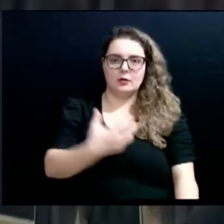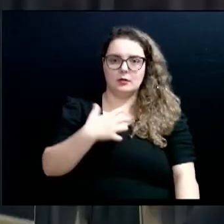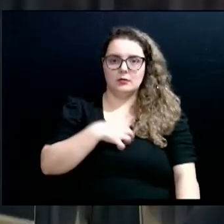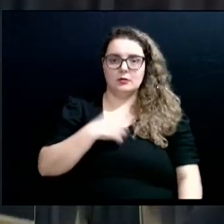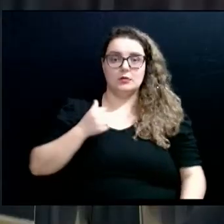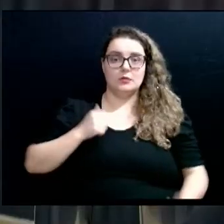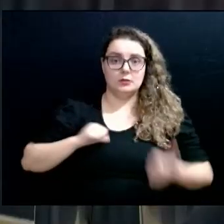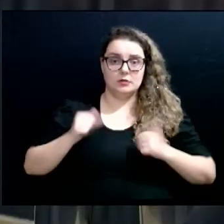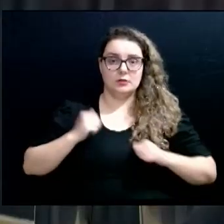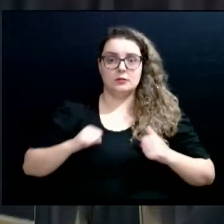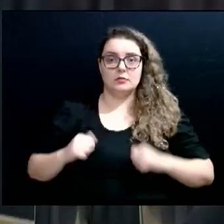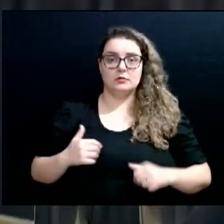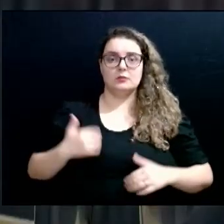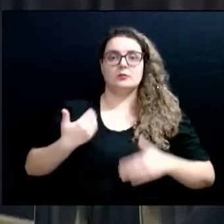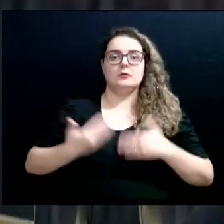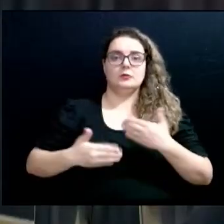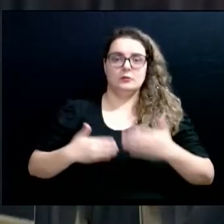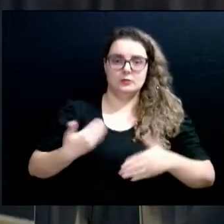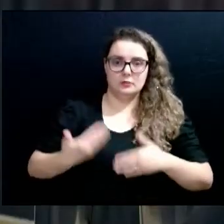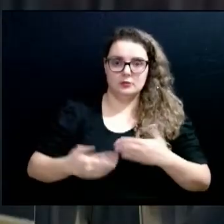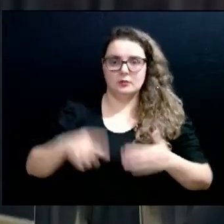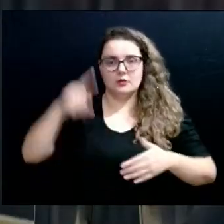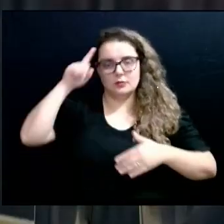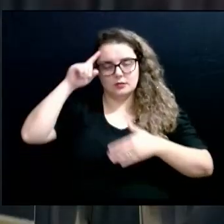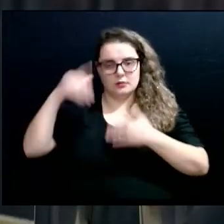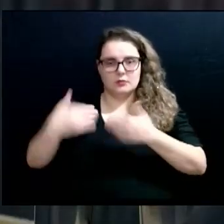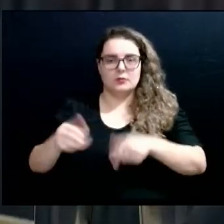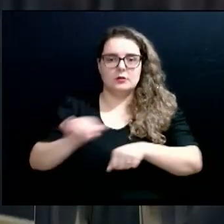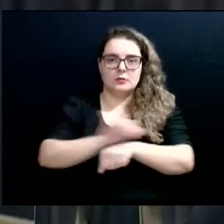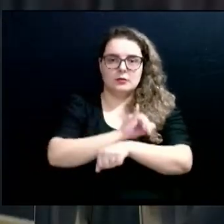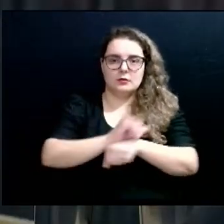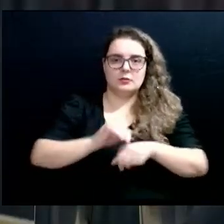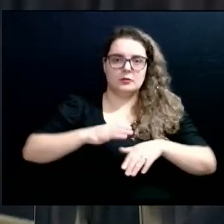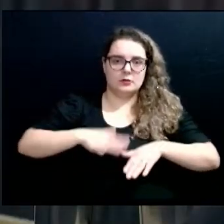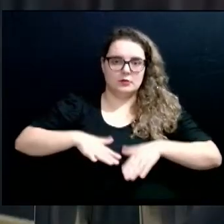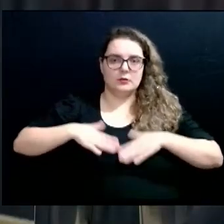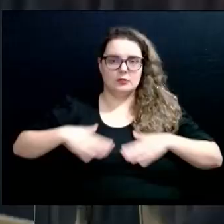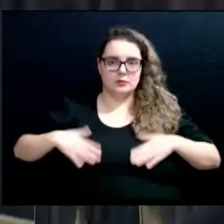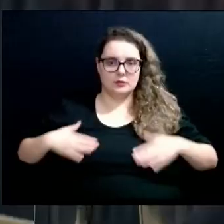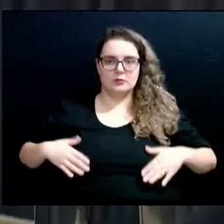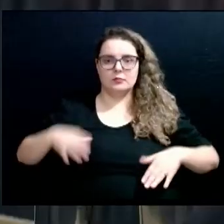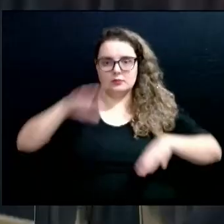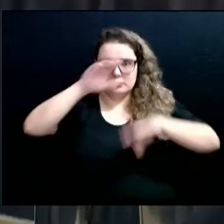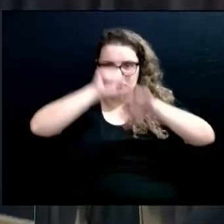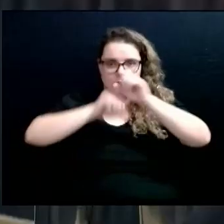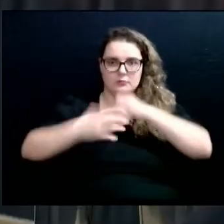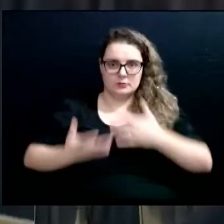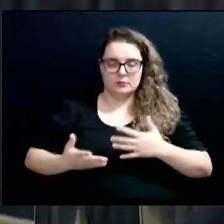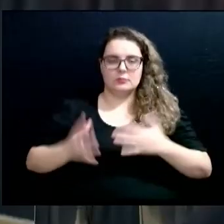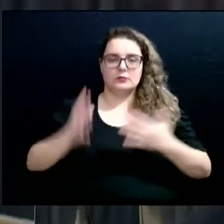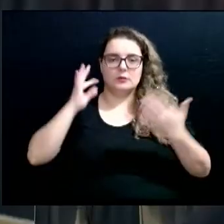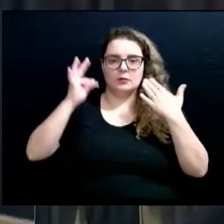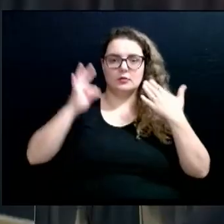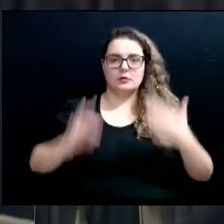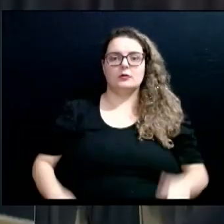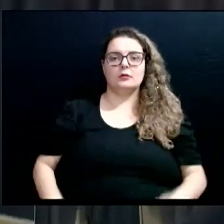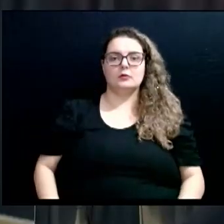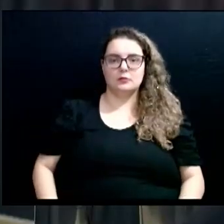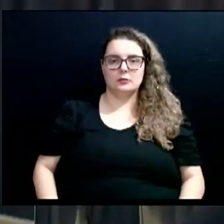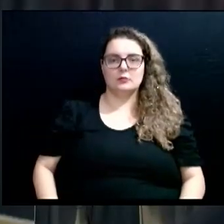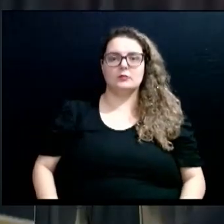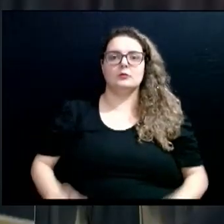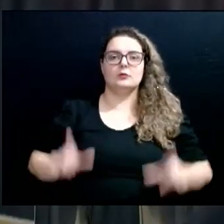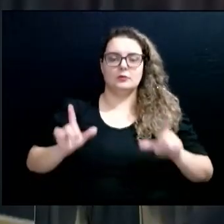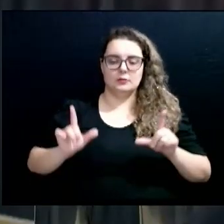você vai colocar em prática as estratégias de relaxamento que você aprendeu lá na Sim. terapia. Aí você vai diminuindo o seu nível de